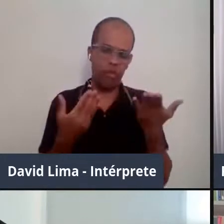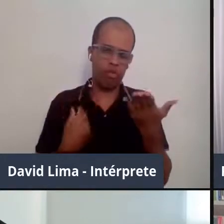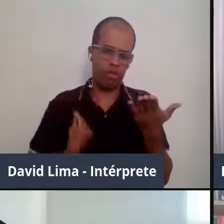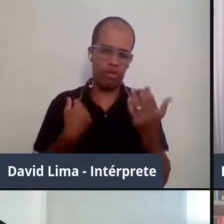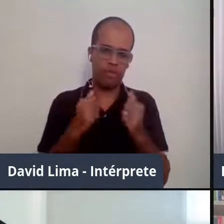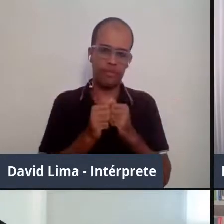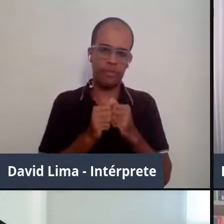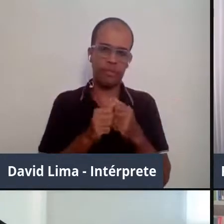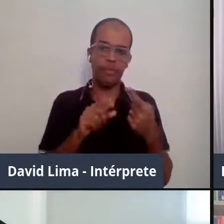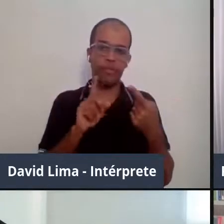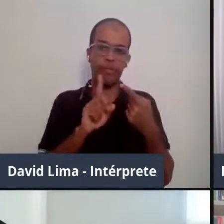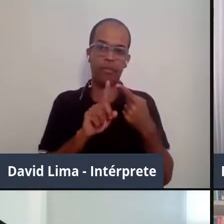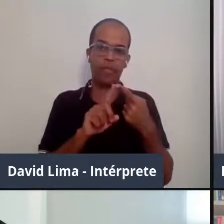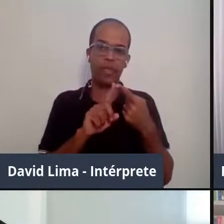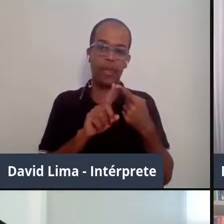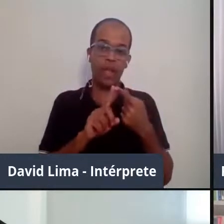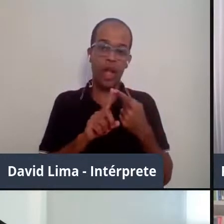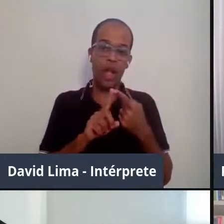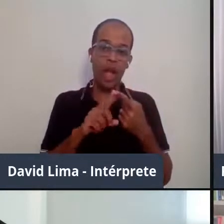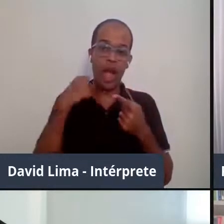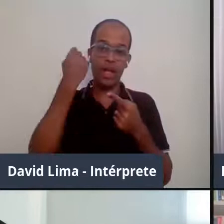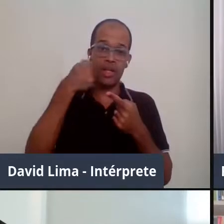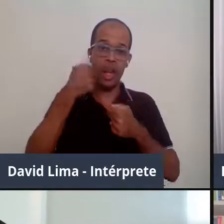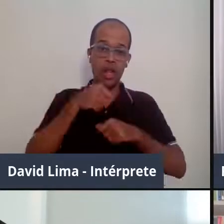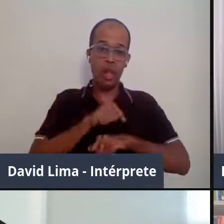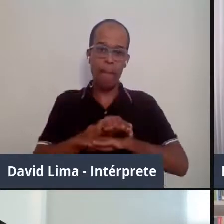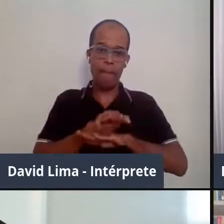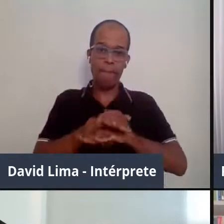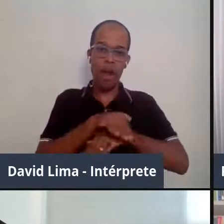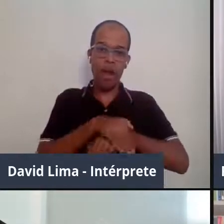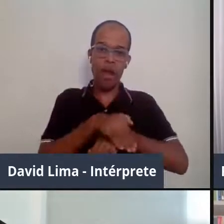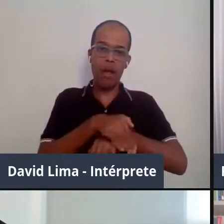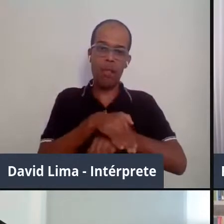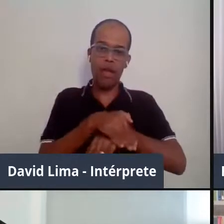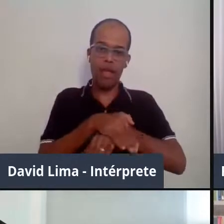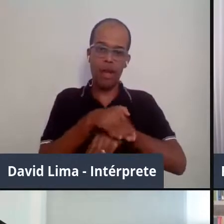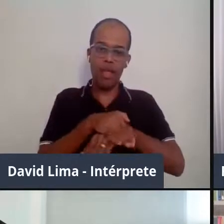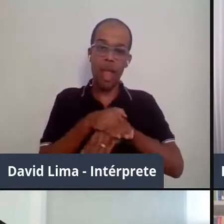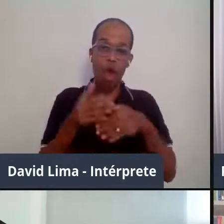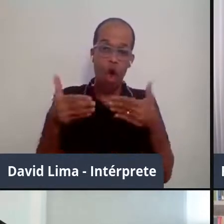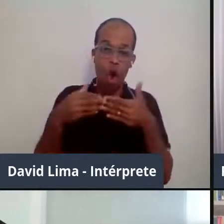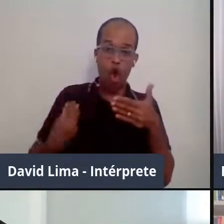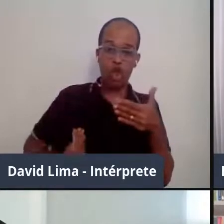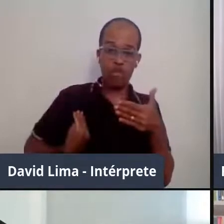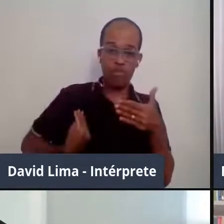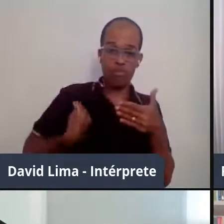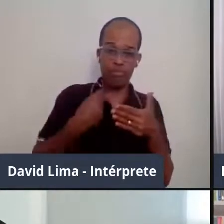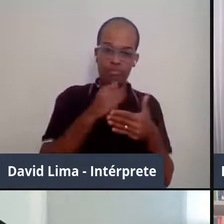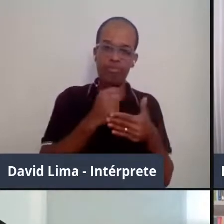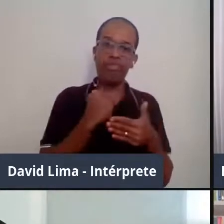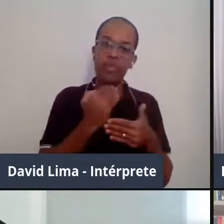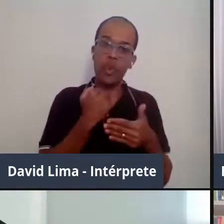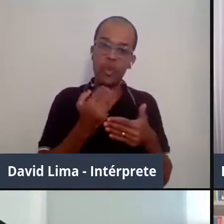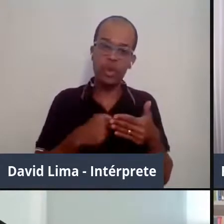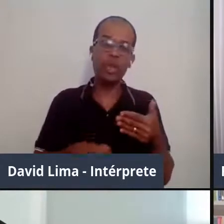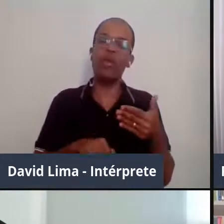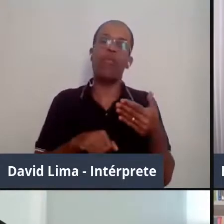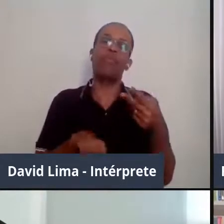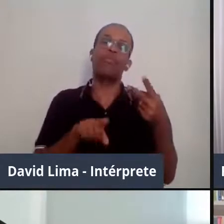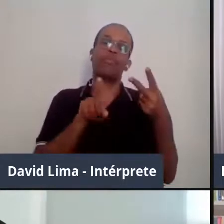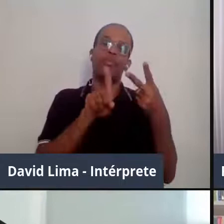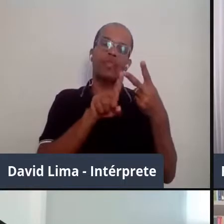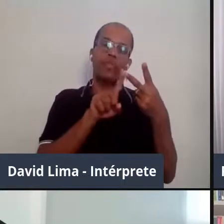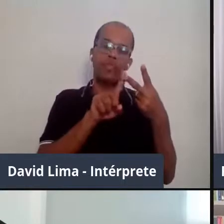Eu tenho aqui um recado da senadora Mara Gabrilli, e a justificativa da deputada Bruna Furlan. Mara Gabrilli é